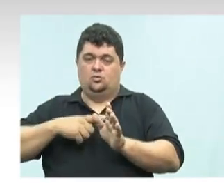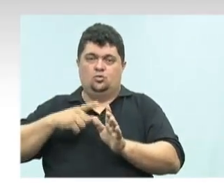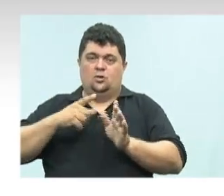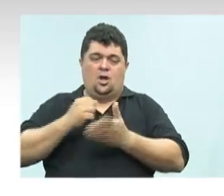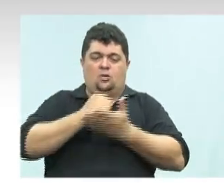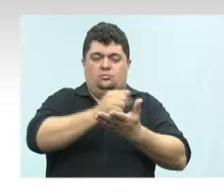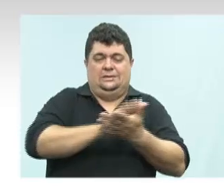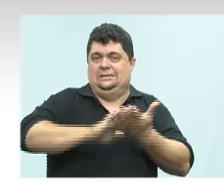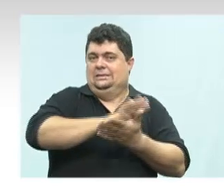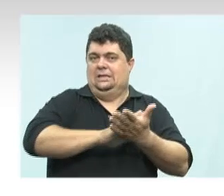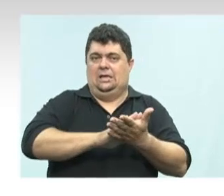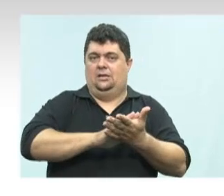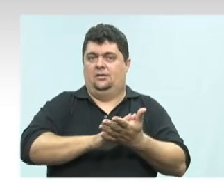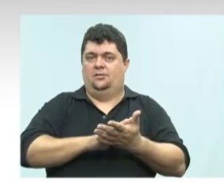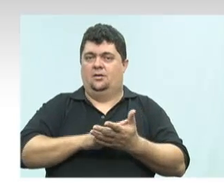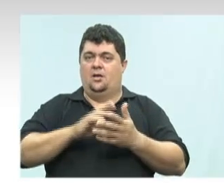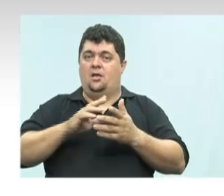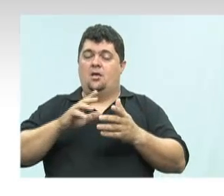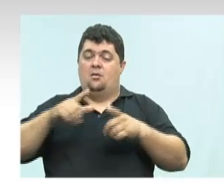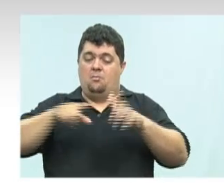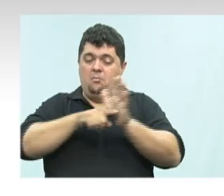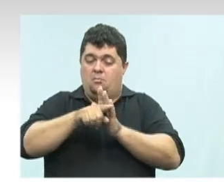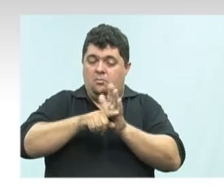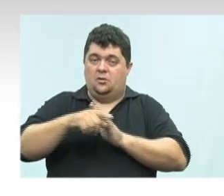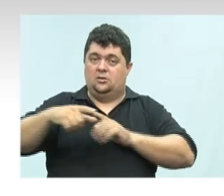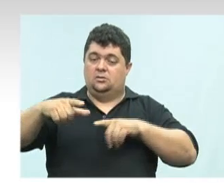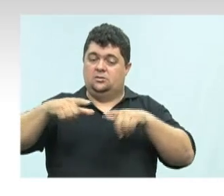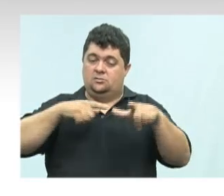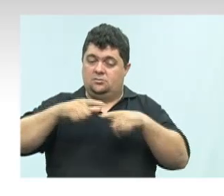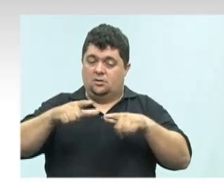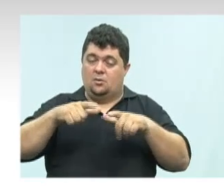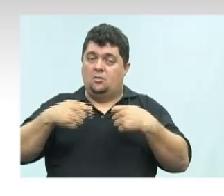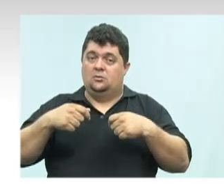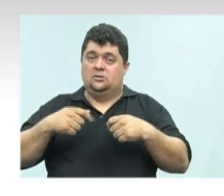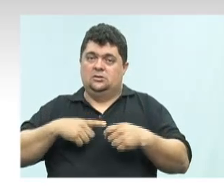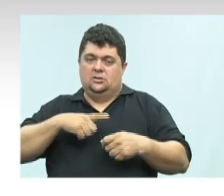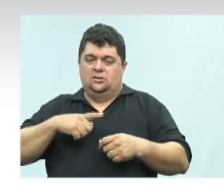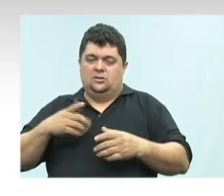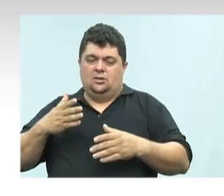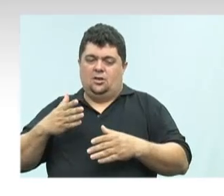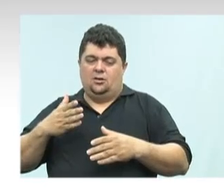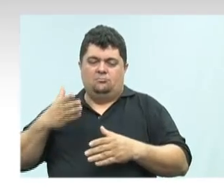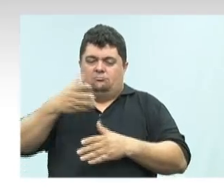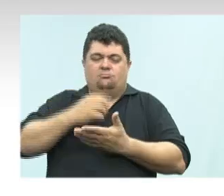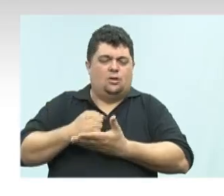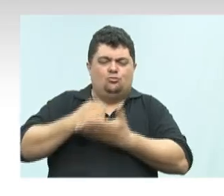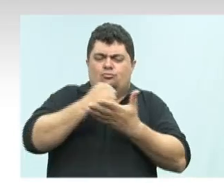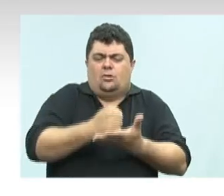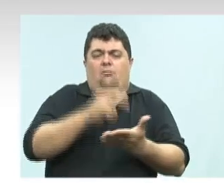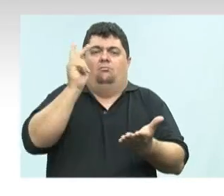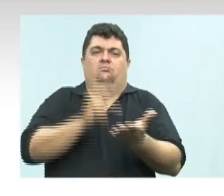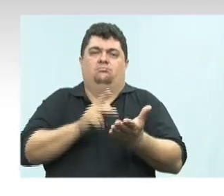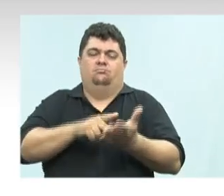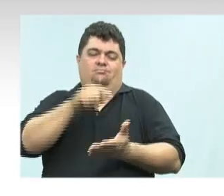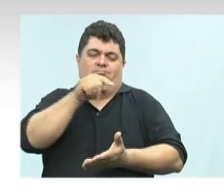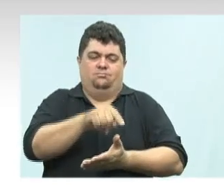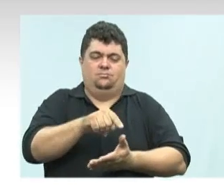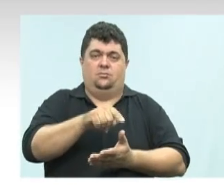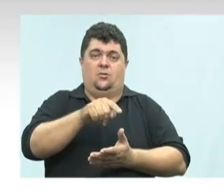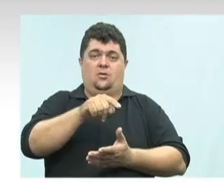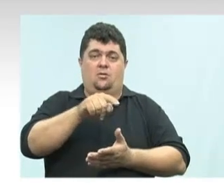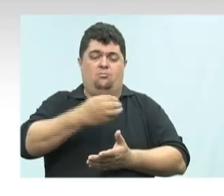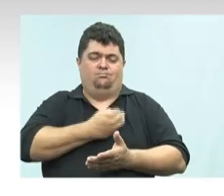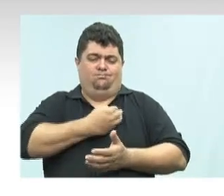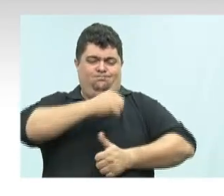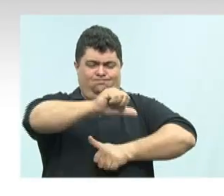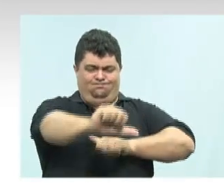intervenção. A pesquisa e intervenção, então, ela tem que ter um gran finale, digamos assim, ela tem que trazer uma mudança